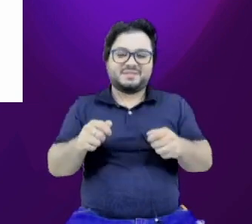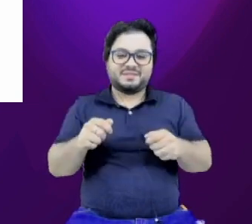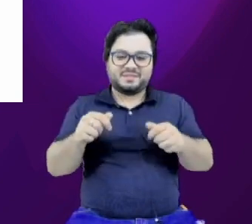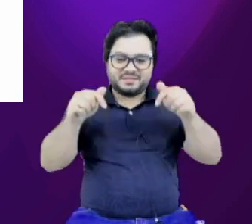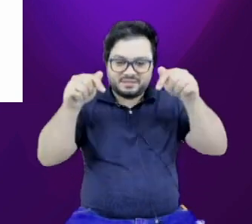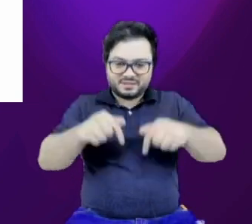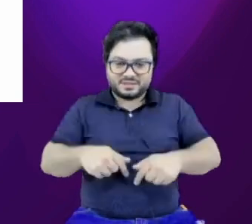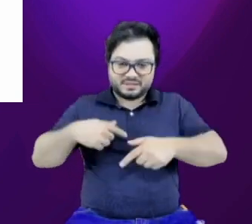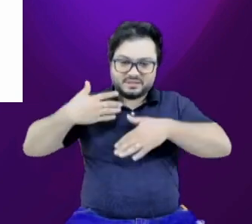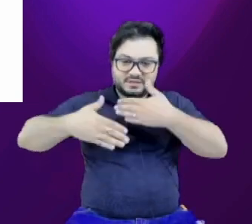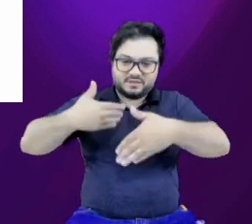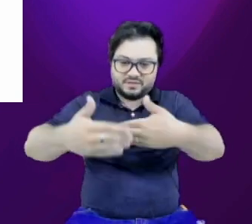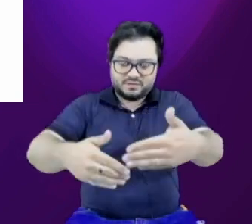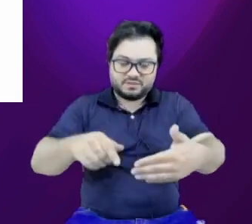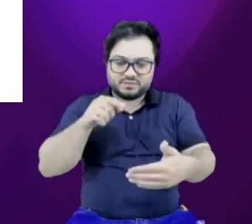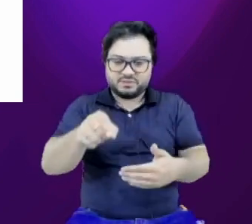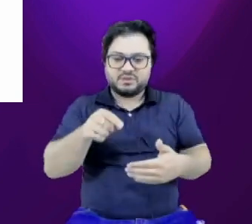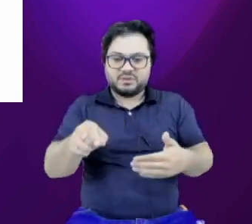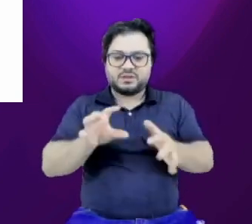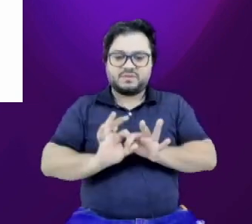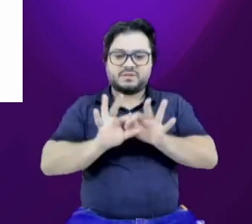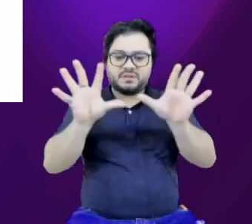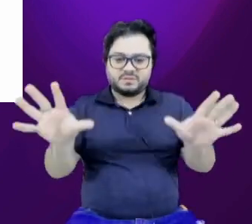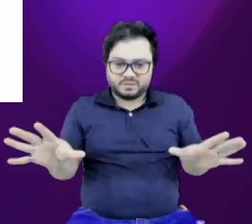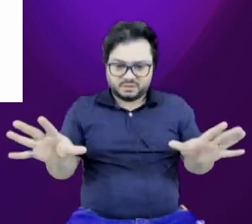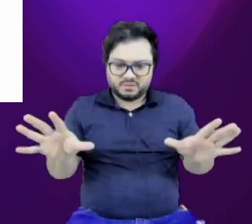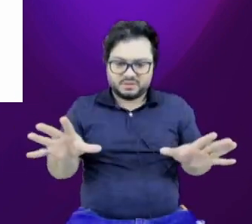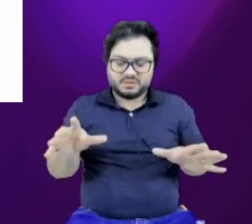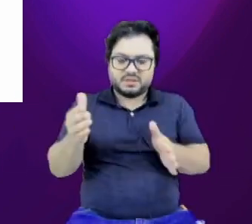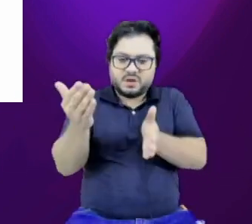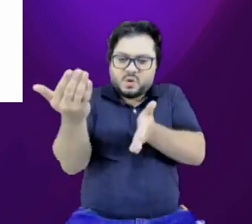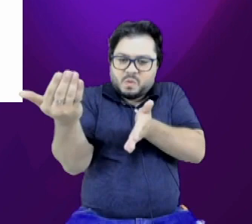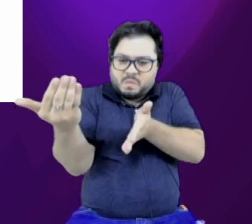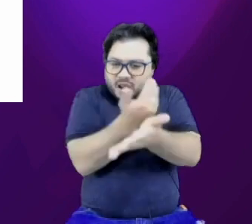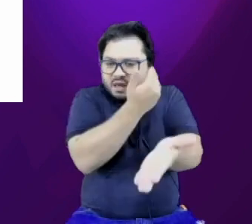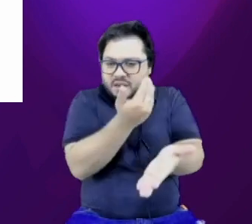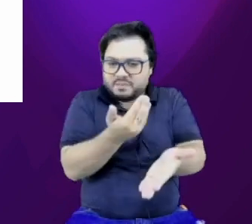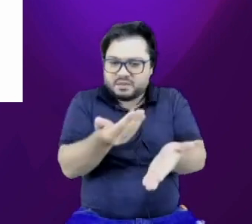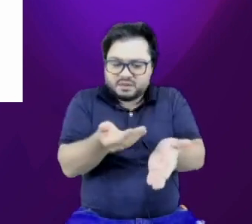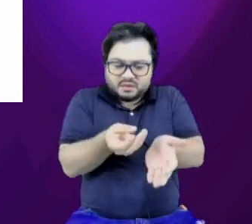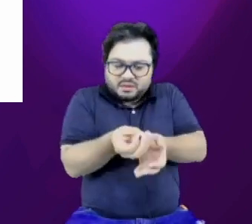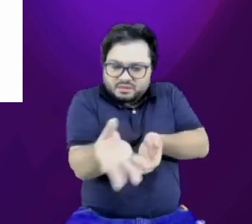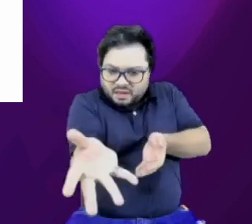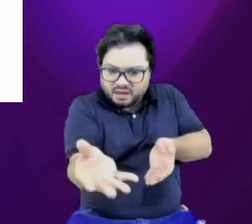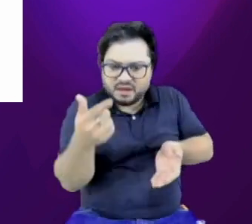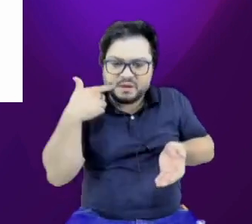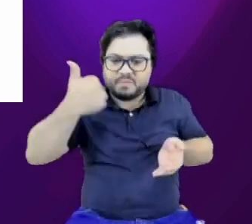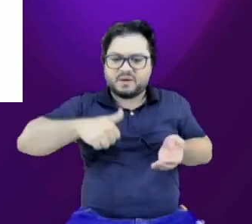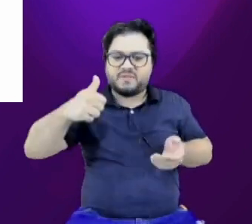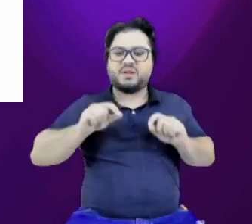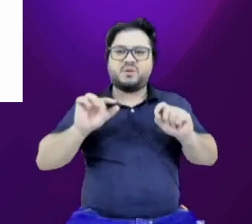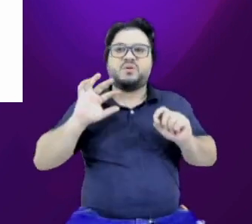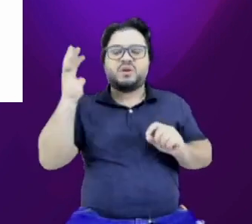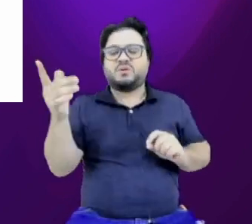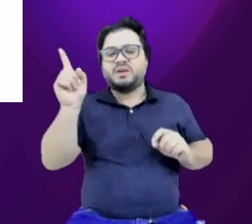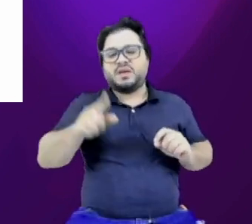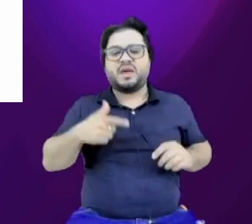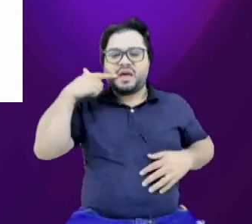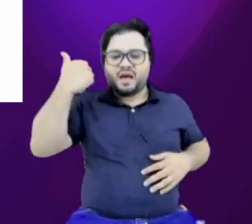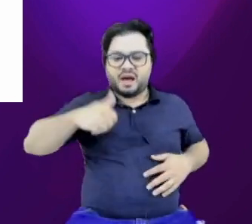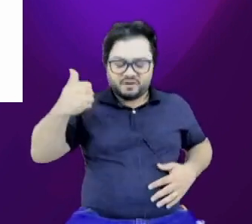esse fluxo, né, onde você disponibiliza uma lâmina para ser avaliada, mas aí o que acontece? Ela é